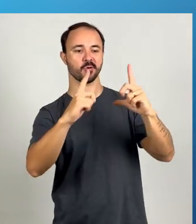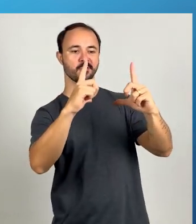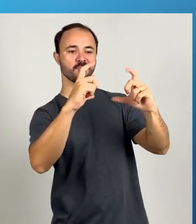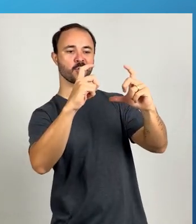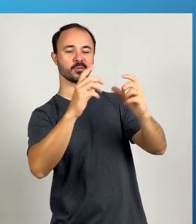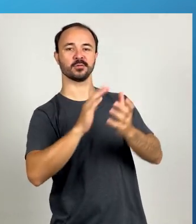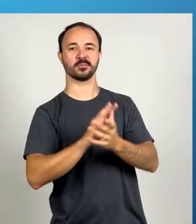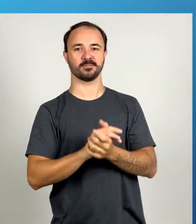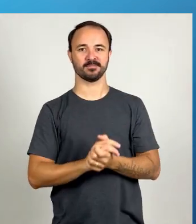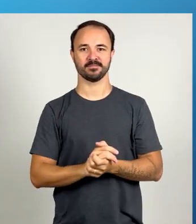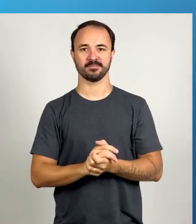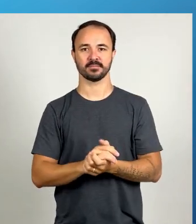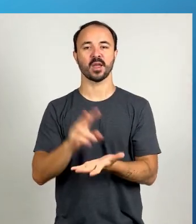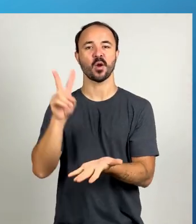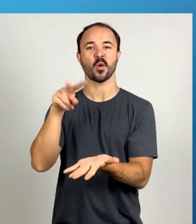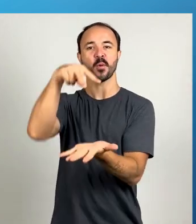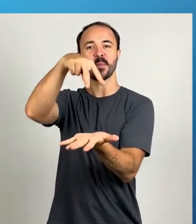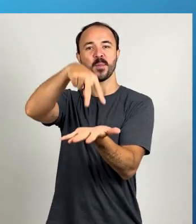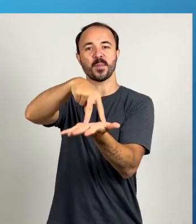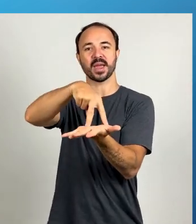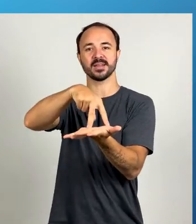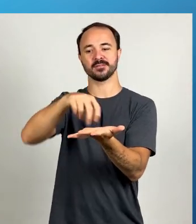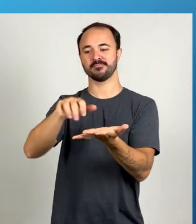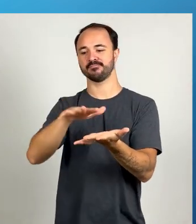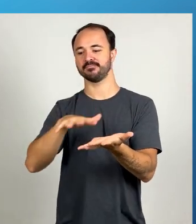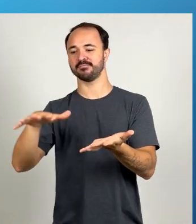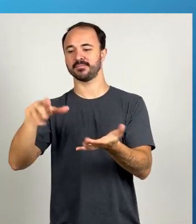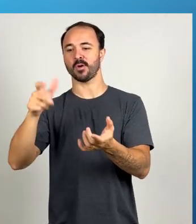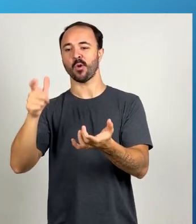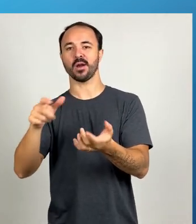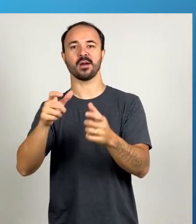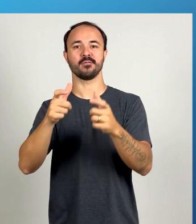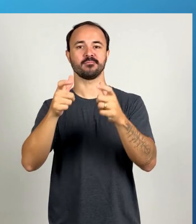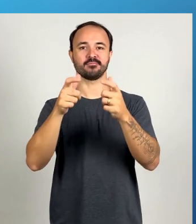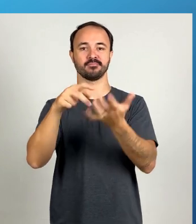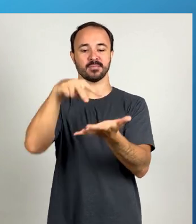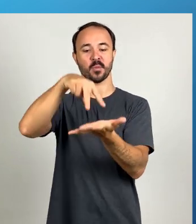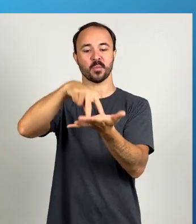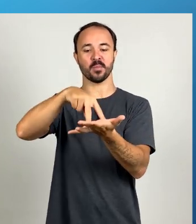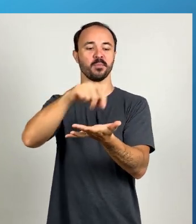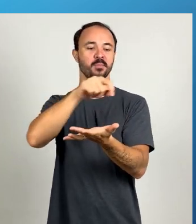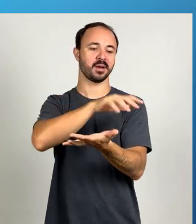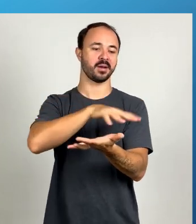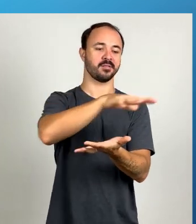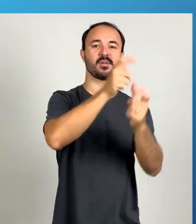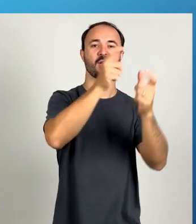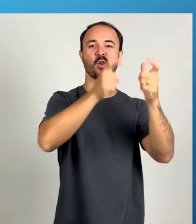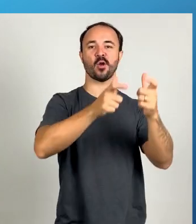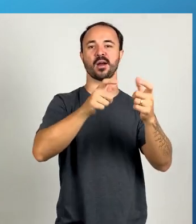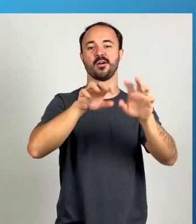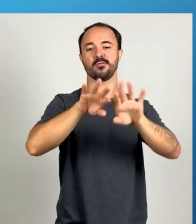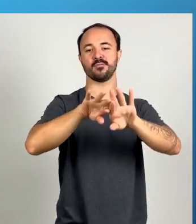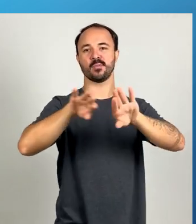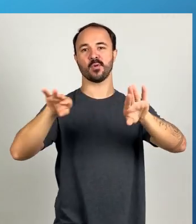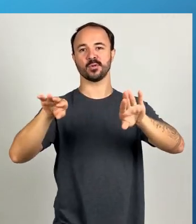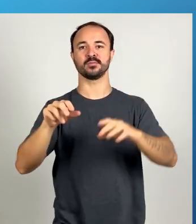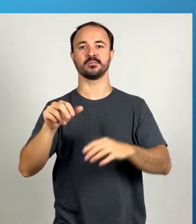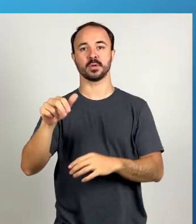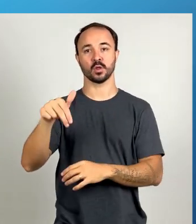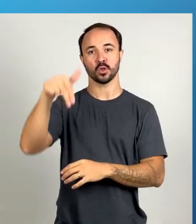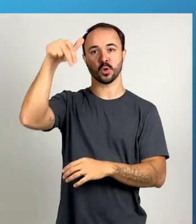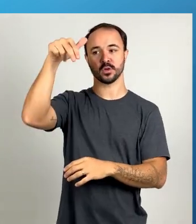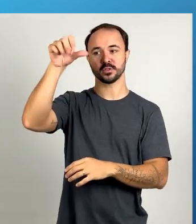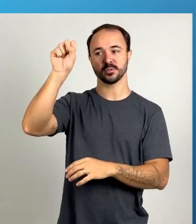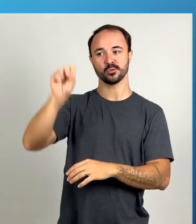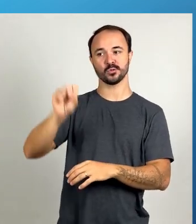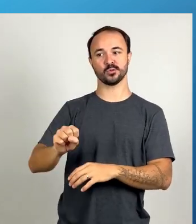com os pés em dois hemisférios diferentes. Então ali ele está com o pé no hemisfério norte e com o pé no hemisfério